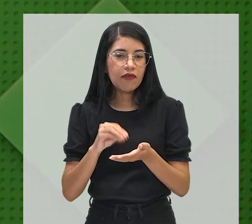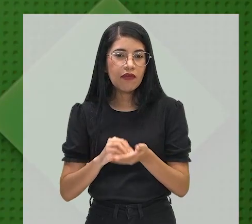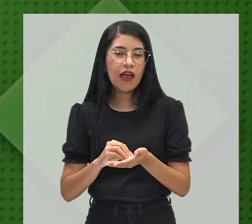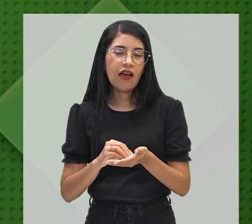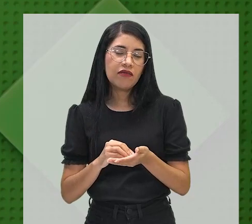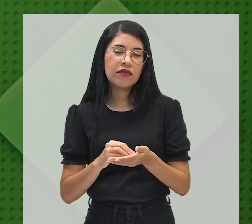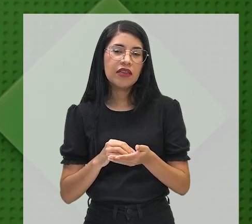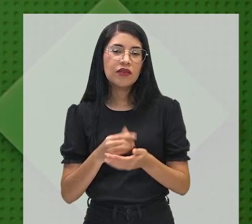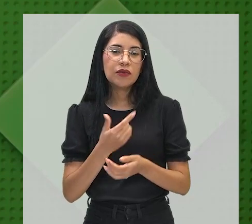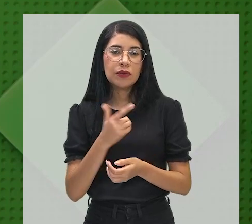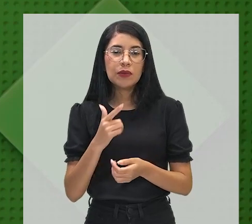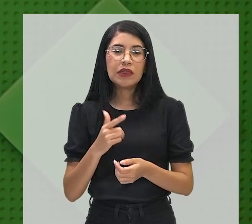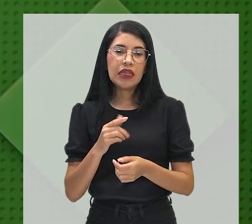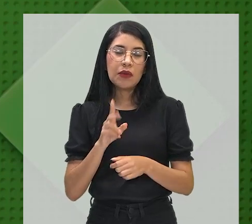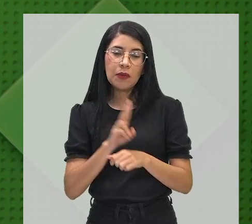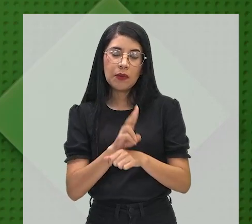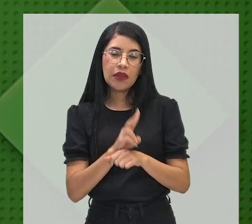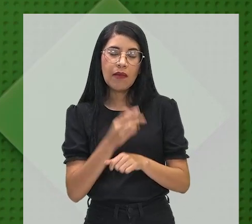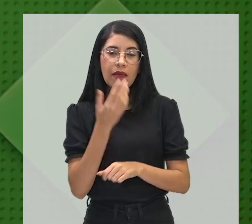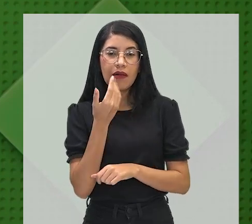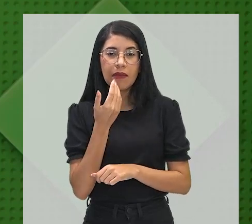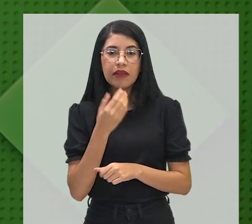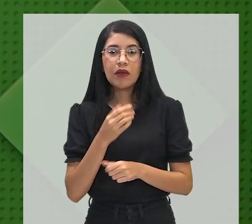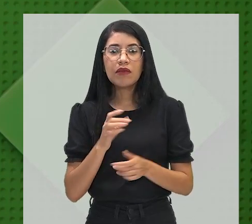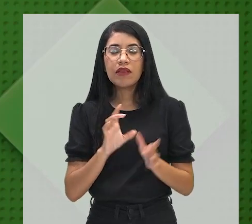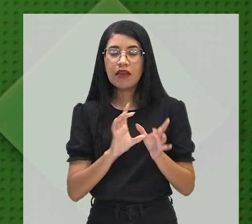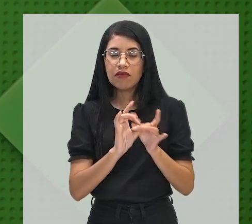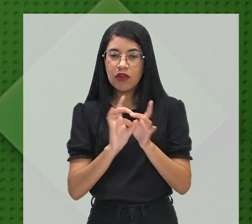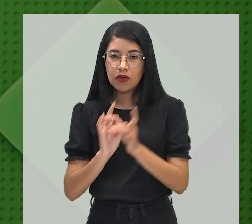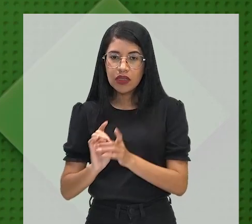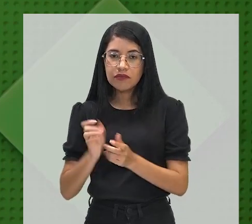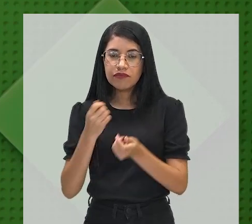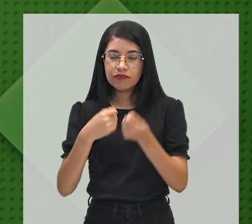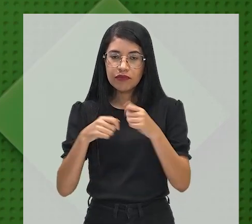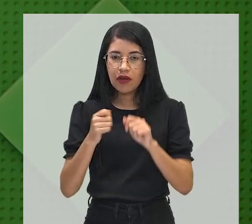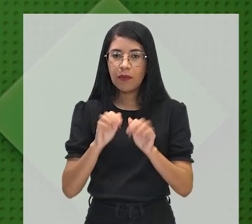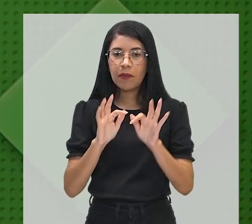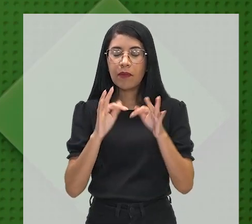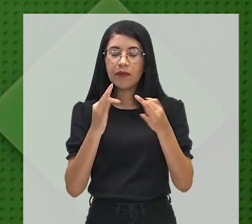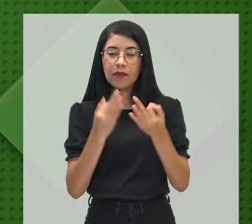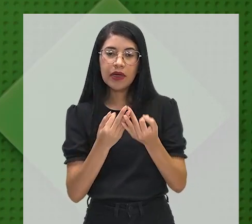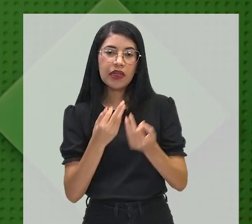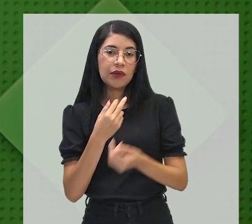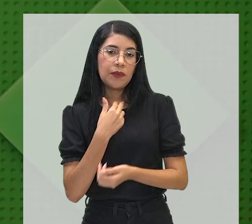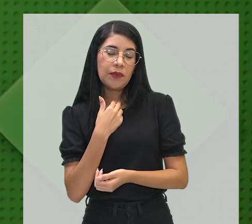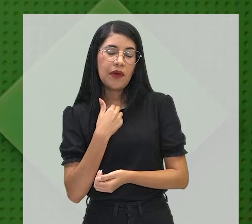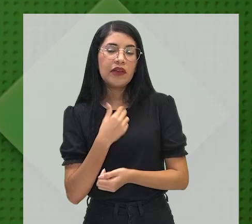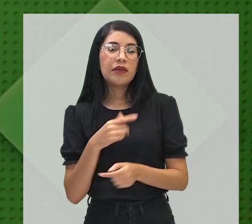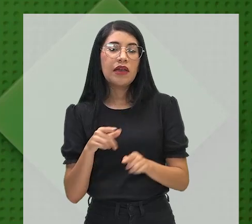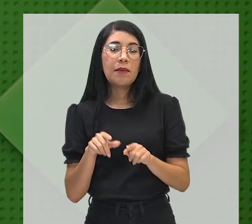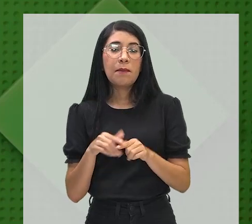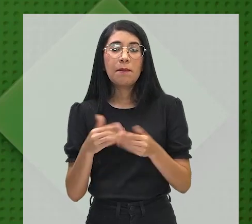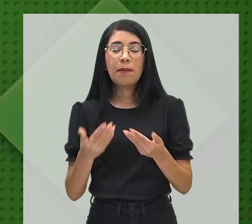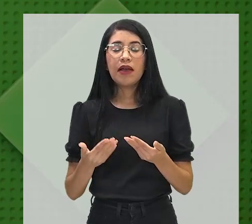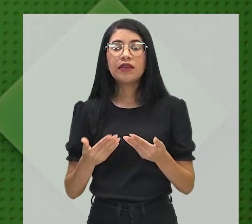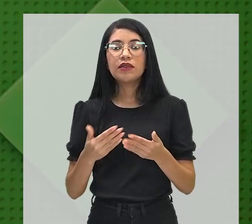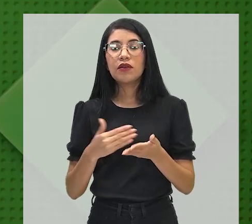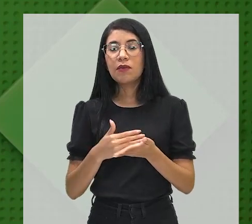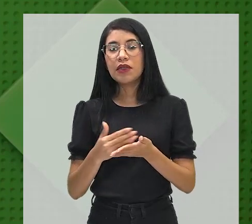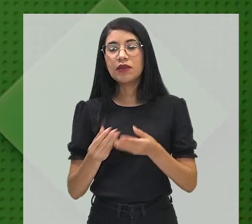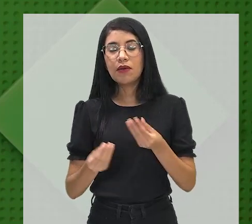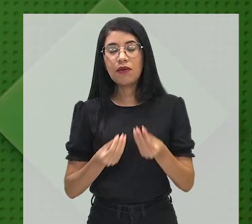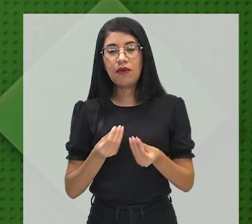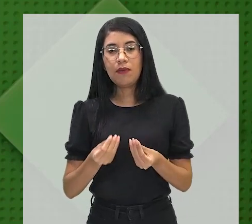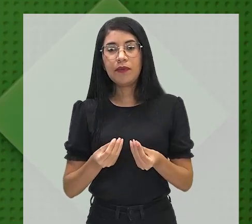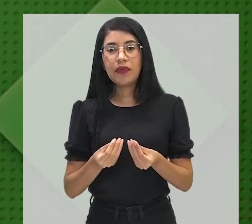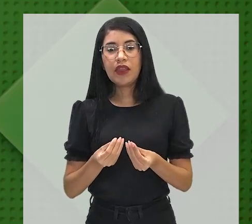são negligenciadas. Claro, a gente sabe que existe todo um contexto econômico de algumas famílias que não podem, mas isso começou ali a